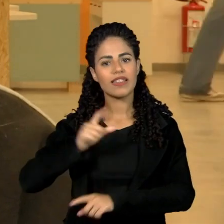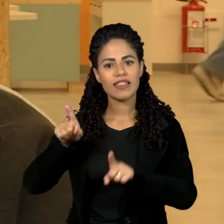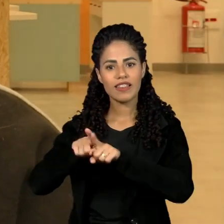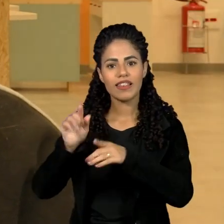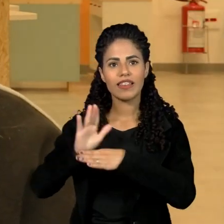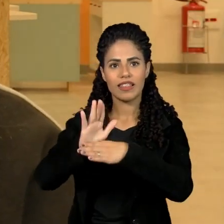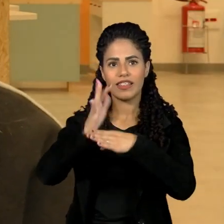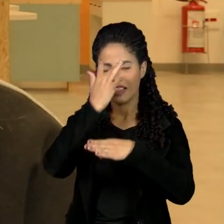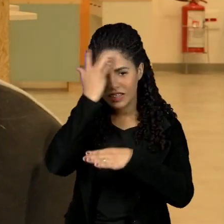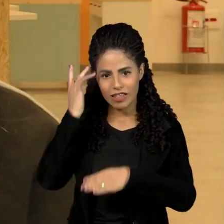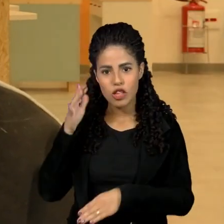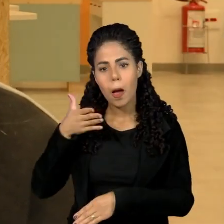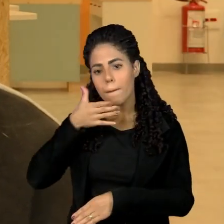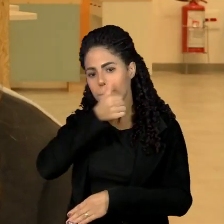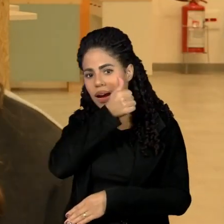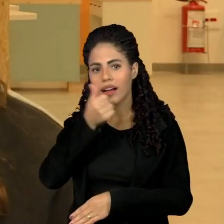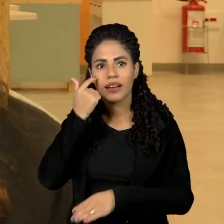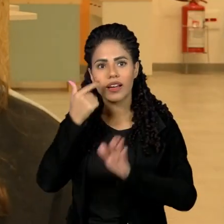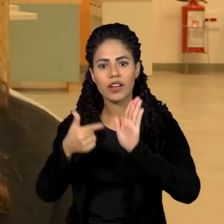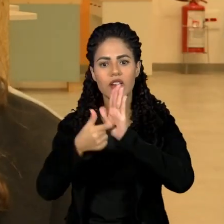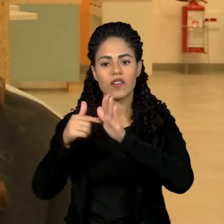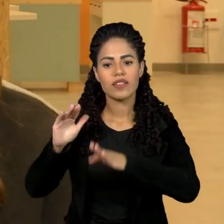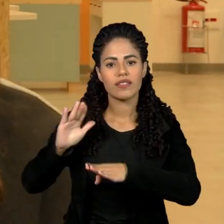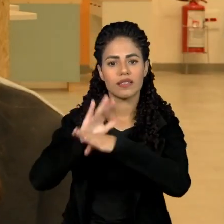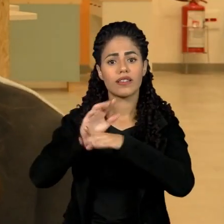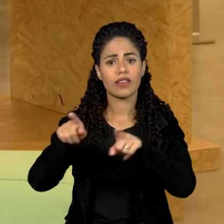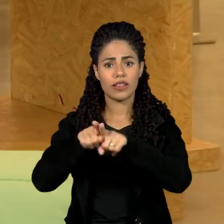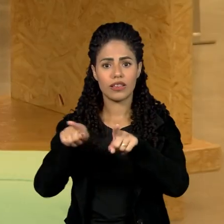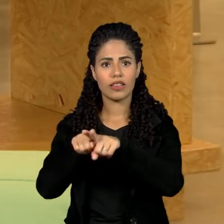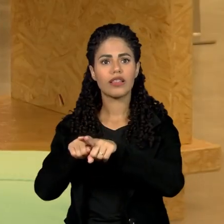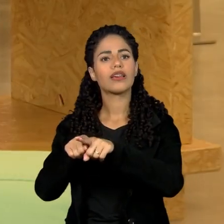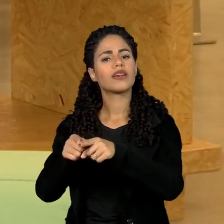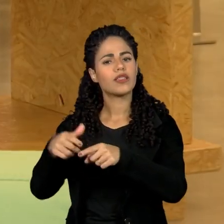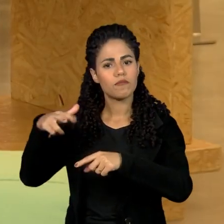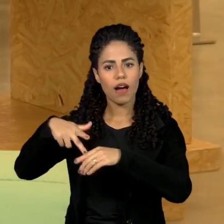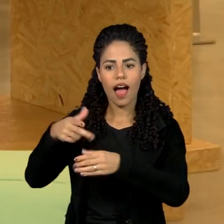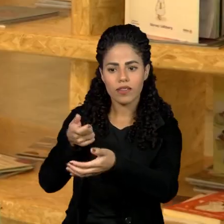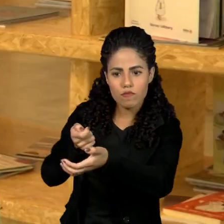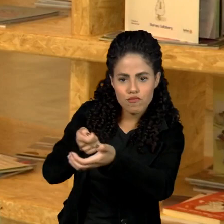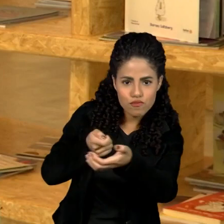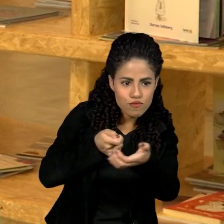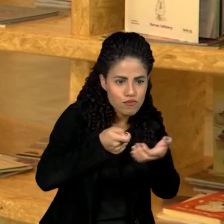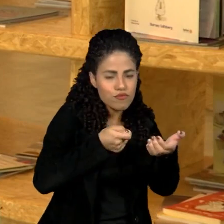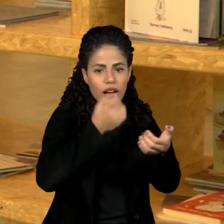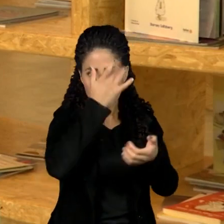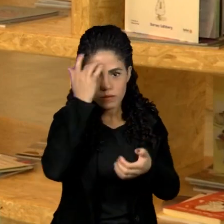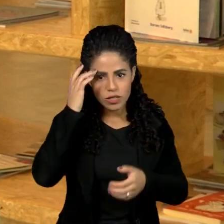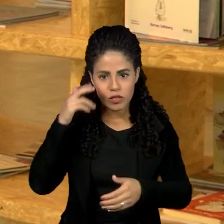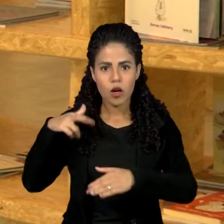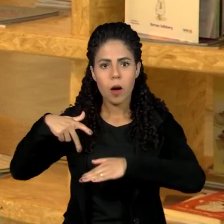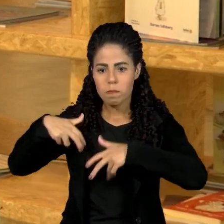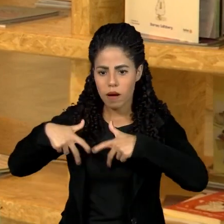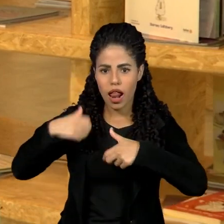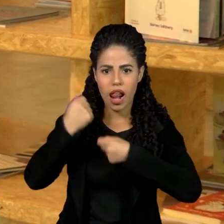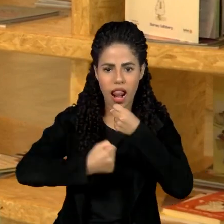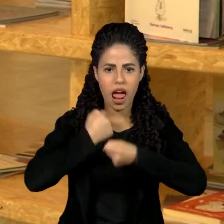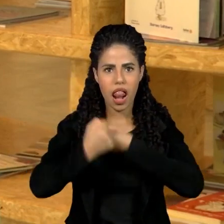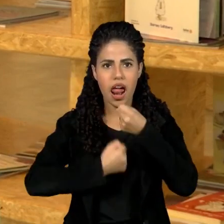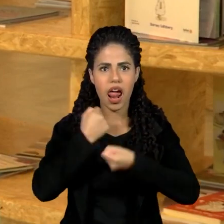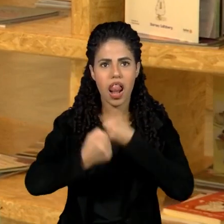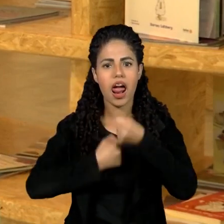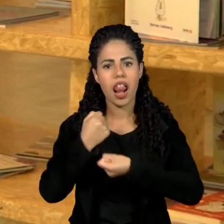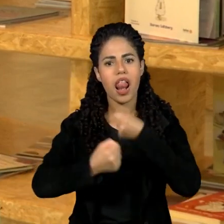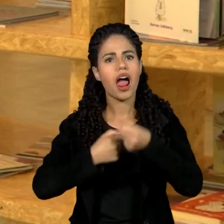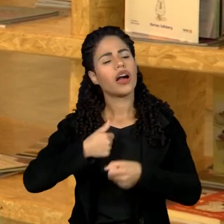os lenhadores e os caçadores com as suas pegadas. Porque ele corre rápido. São personagens de uma história que, no caso,